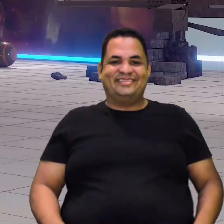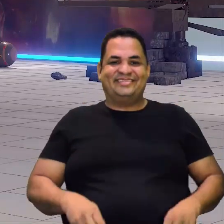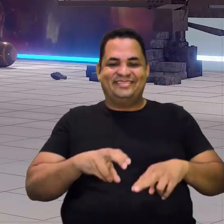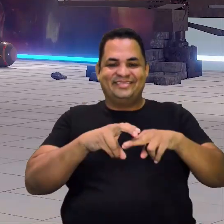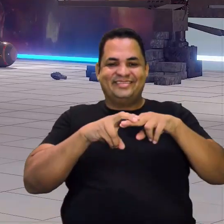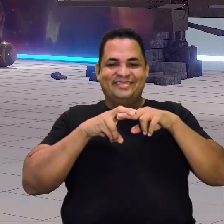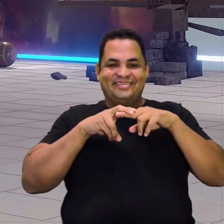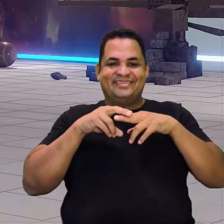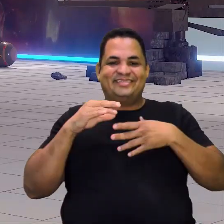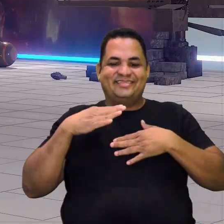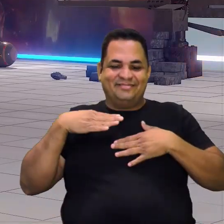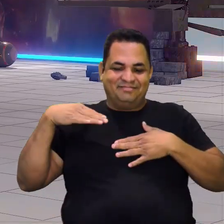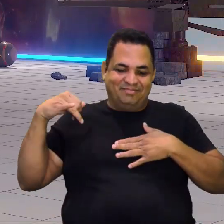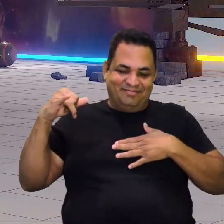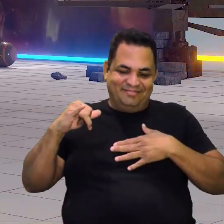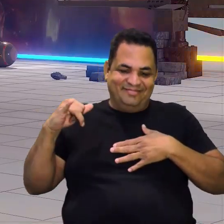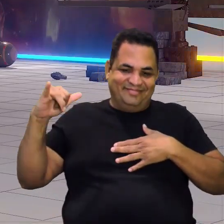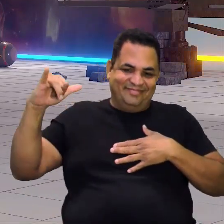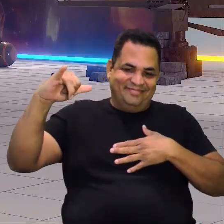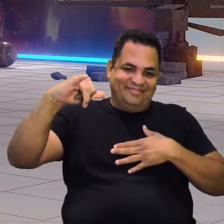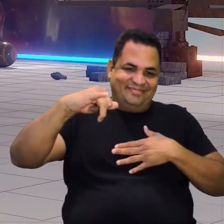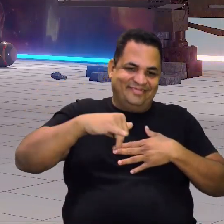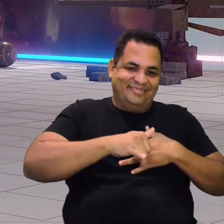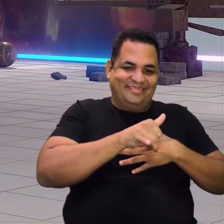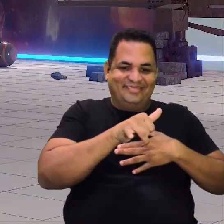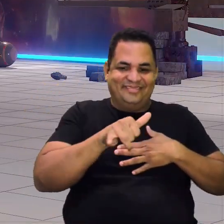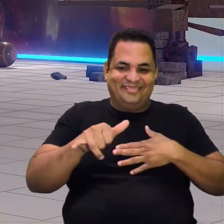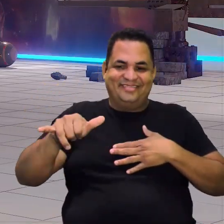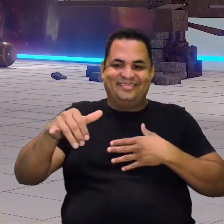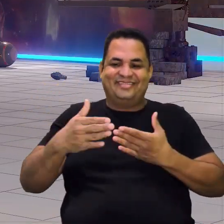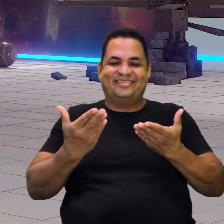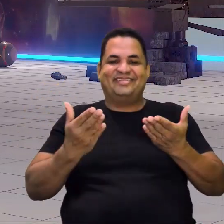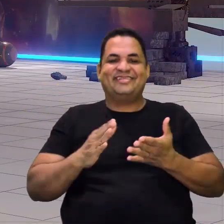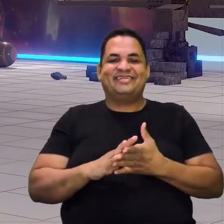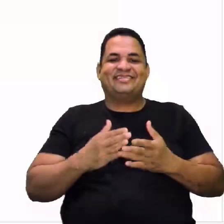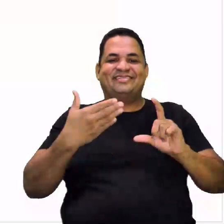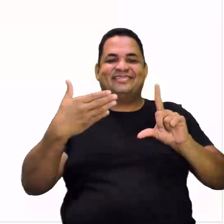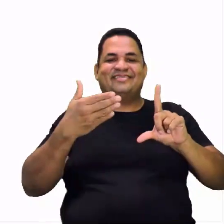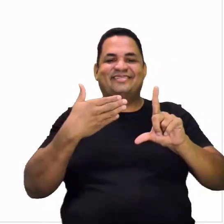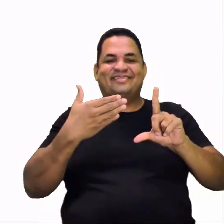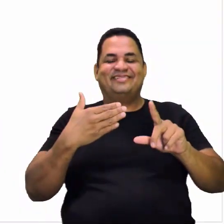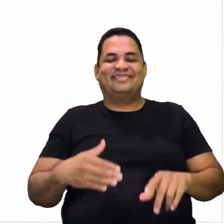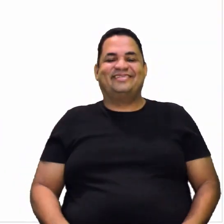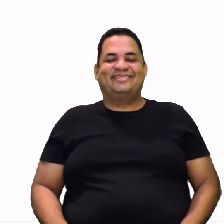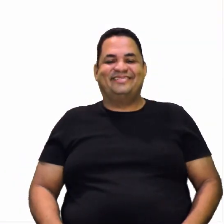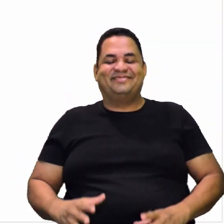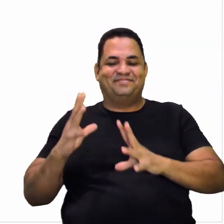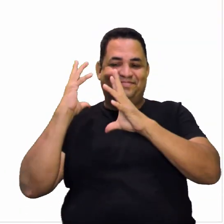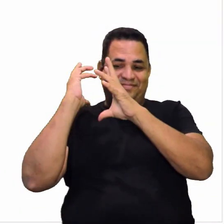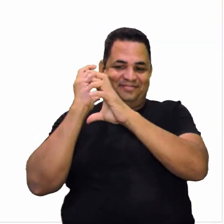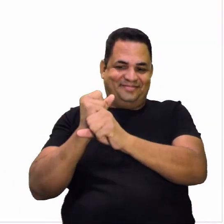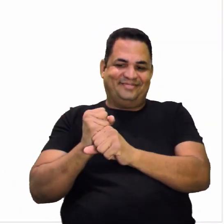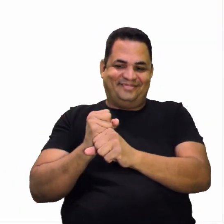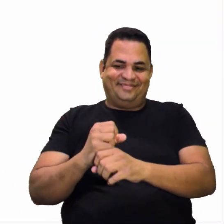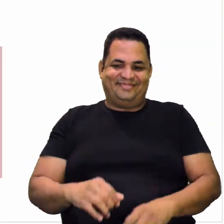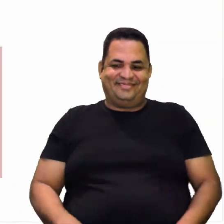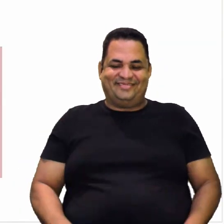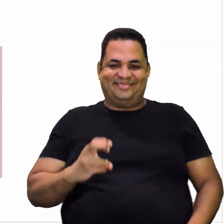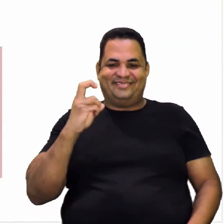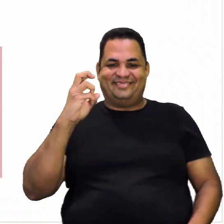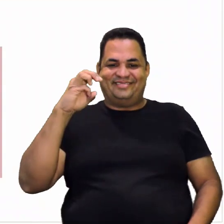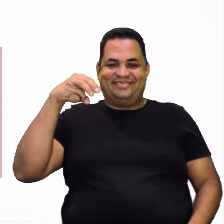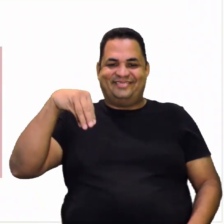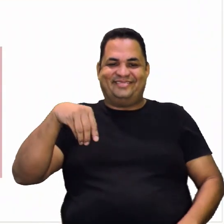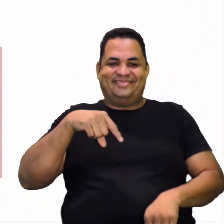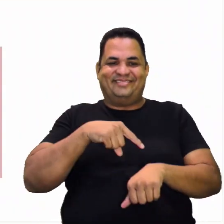tá perdendo o sentido, dando voo rasante. Joga no quadro. Vamos para a nossa revisão de 5